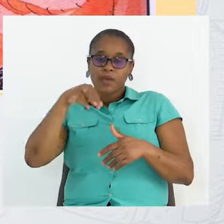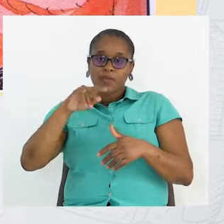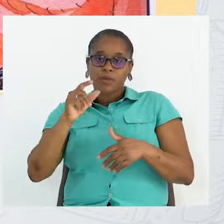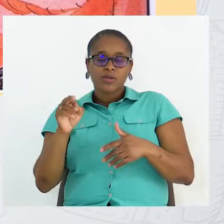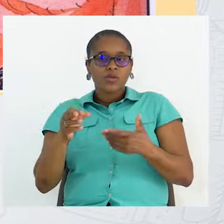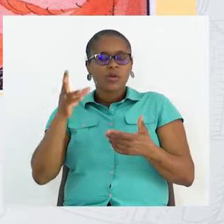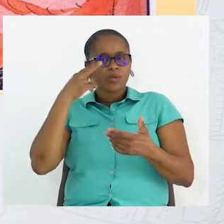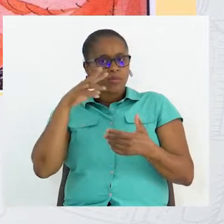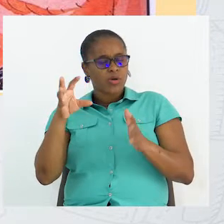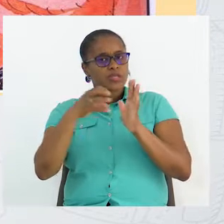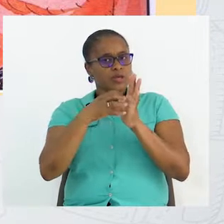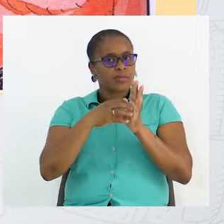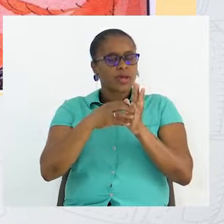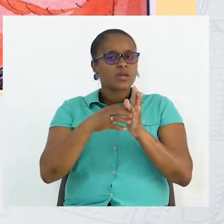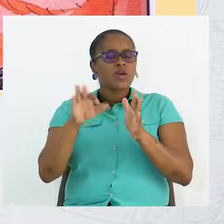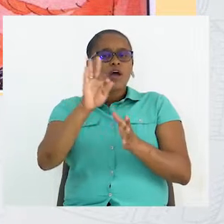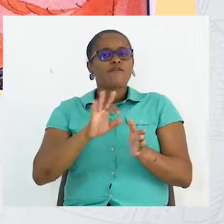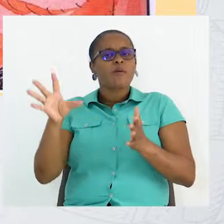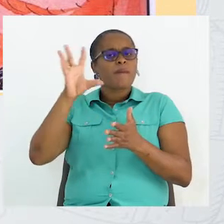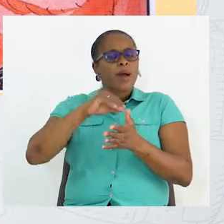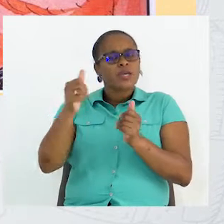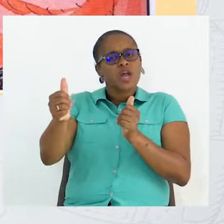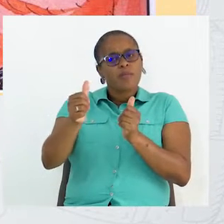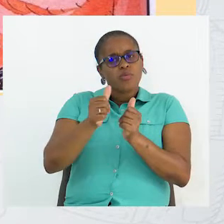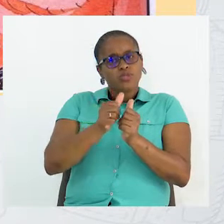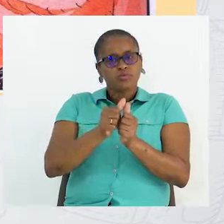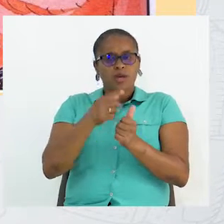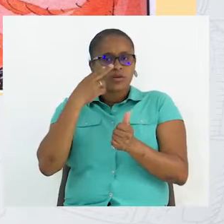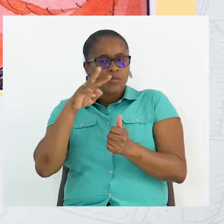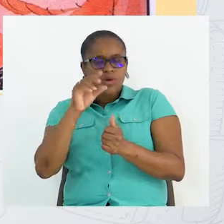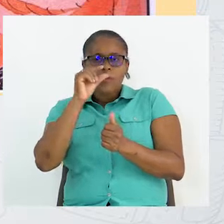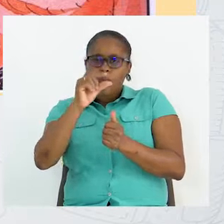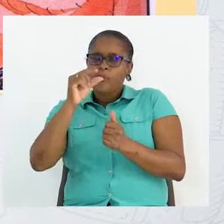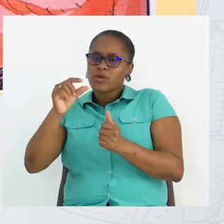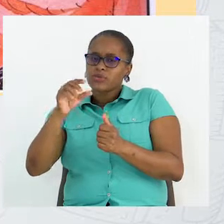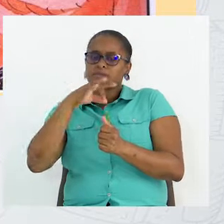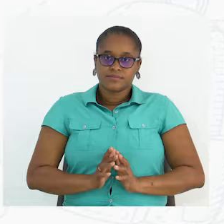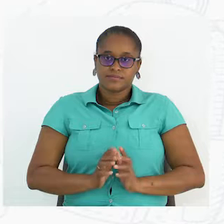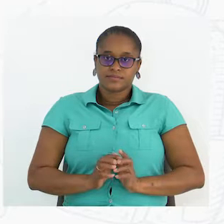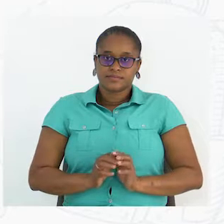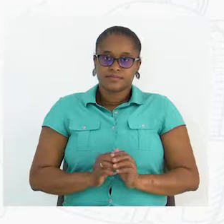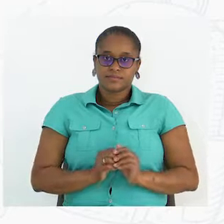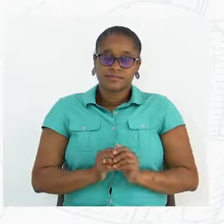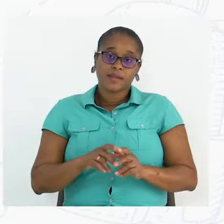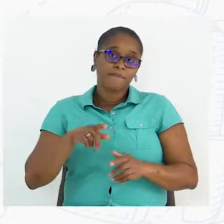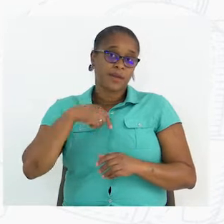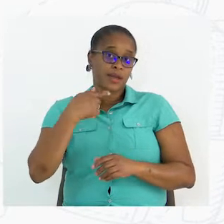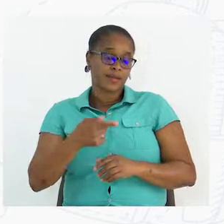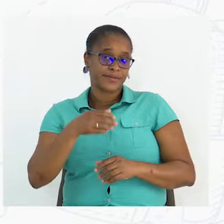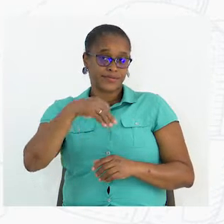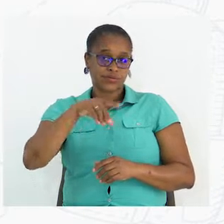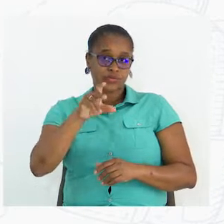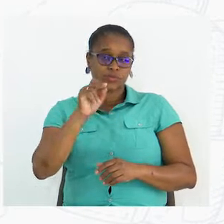uma forma mais aproximada. Que mostra o pormenor, como diz mesmo a palavra. Além dos